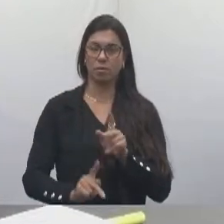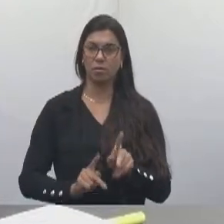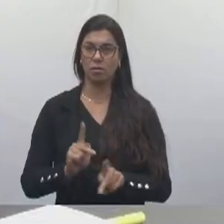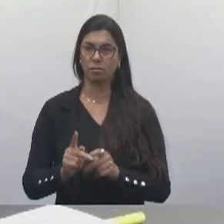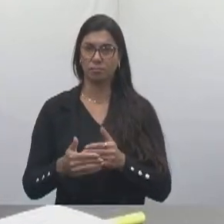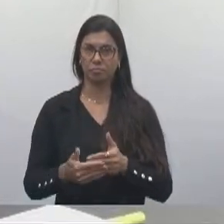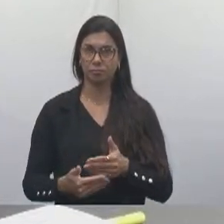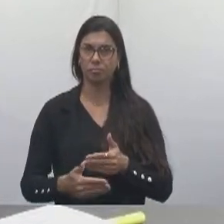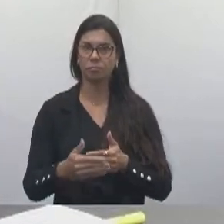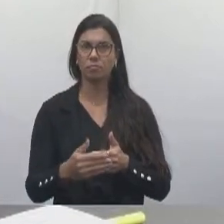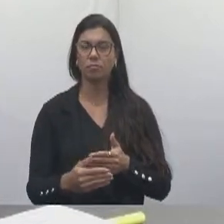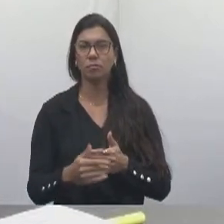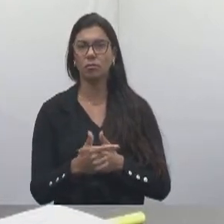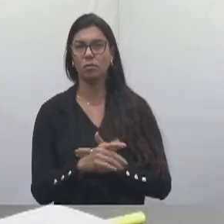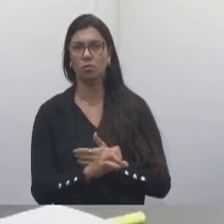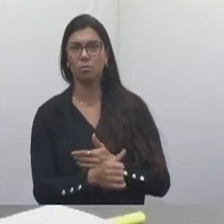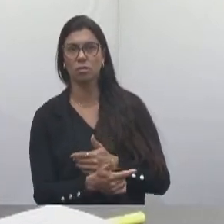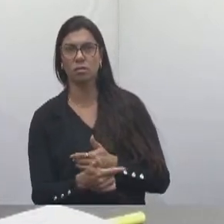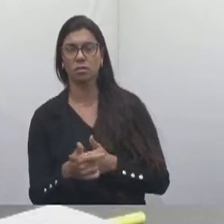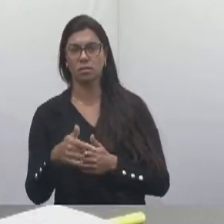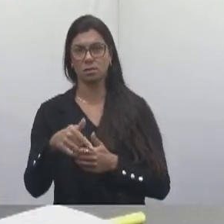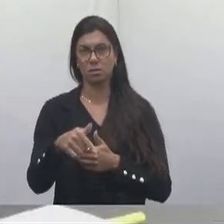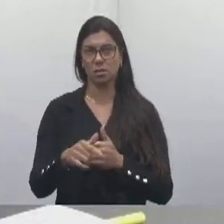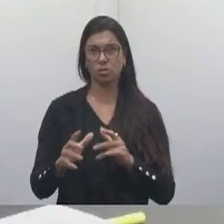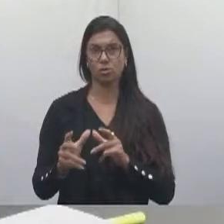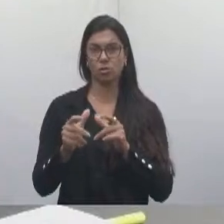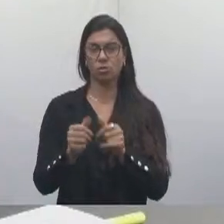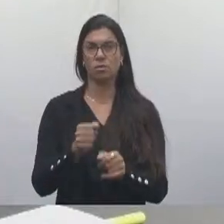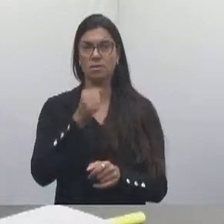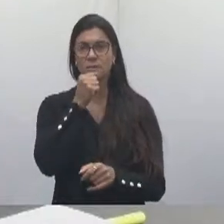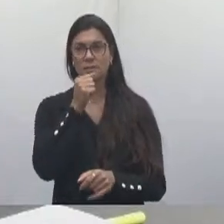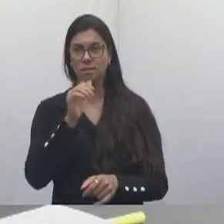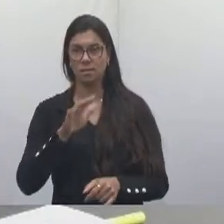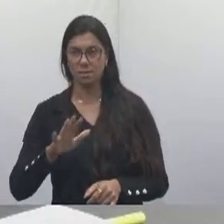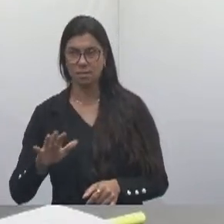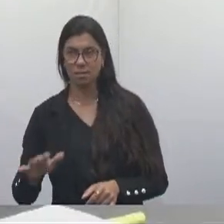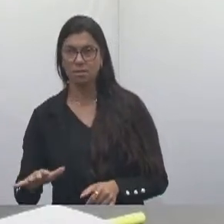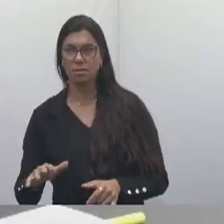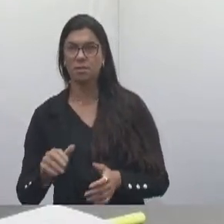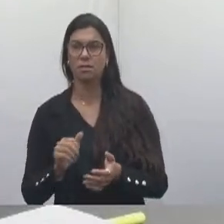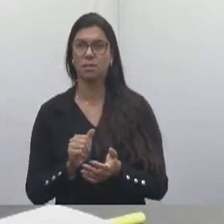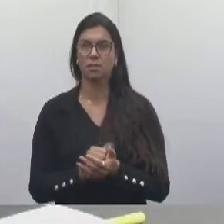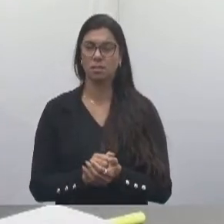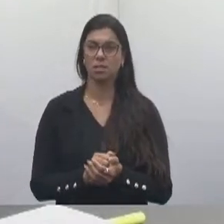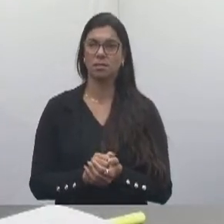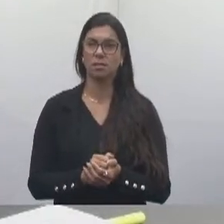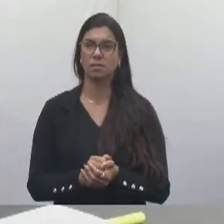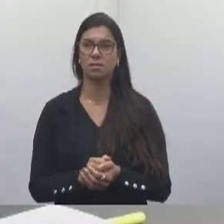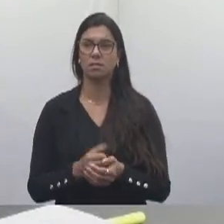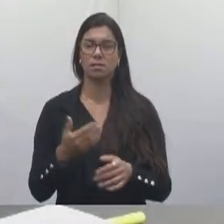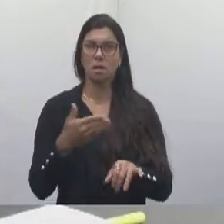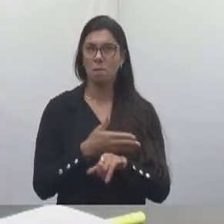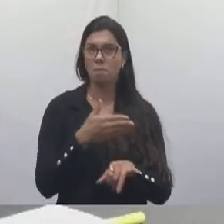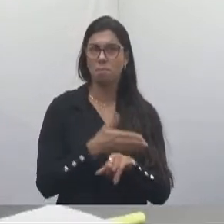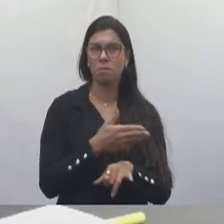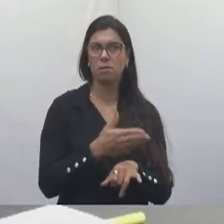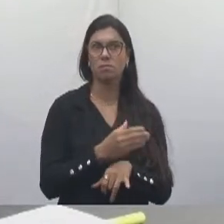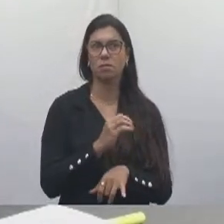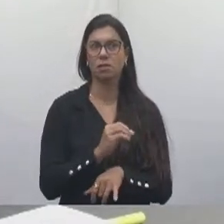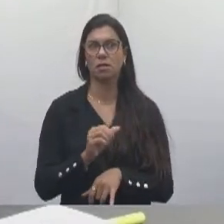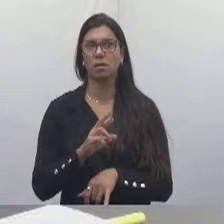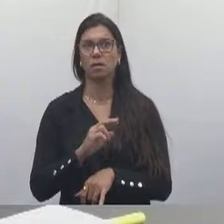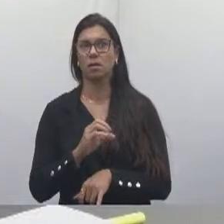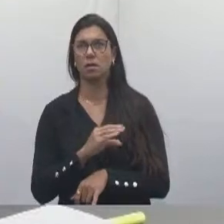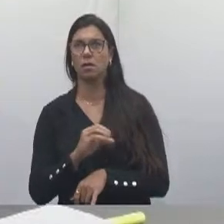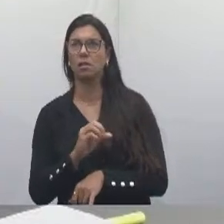de 2017, todas as crianças, já foi universalizada a questão do acesso às creches no nosso